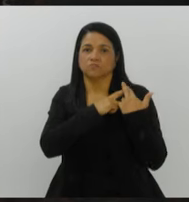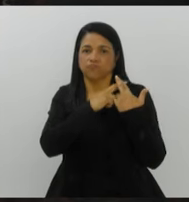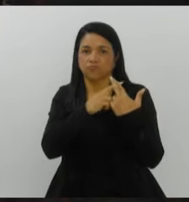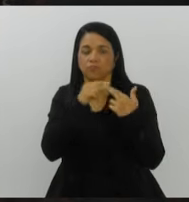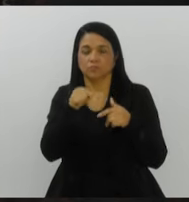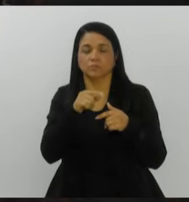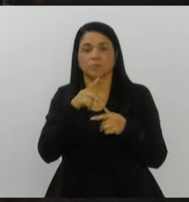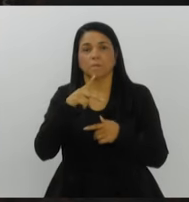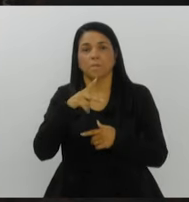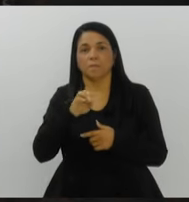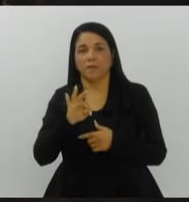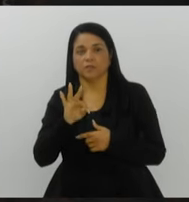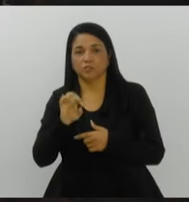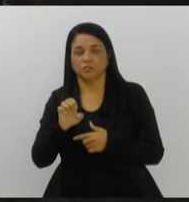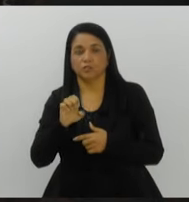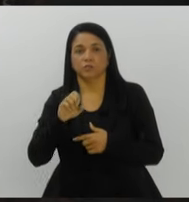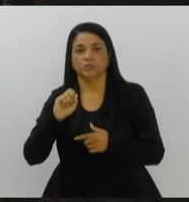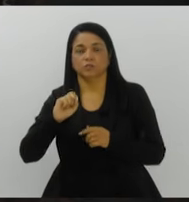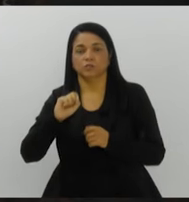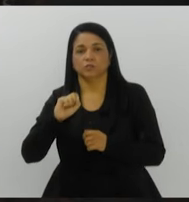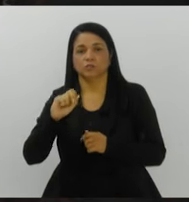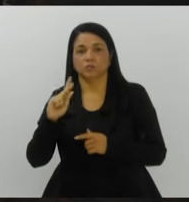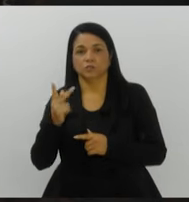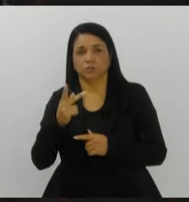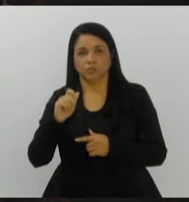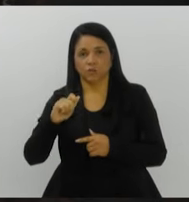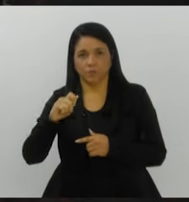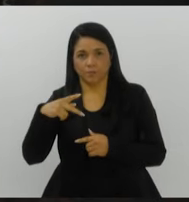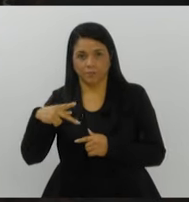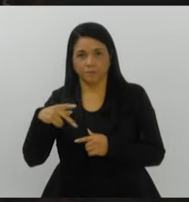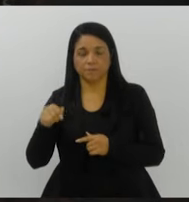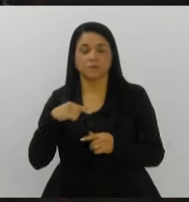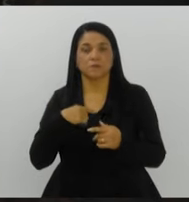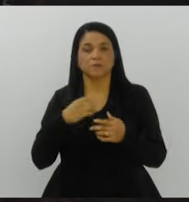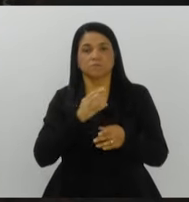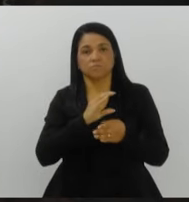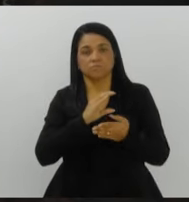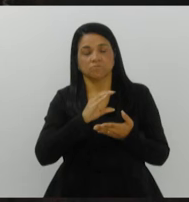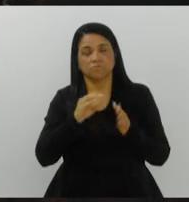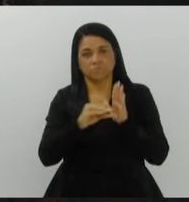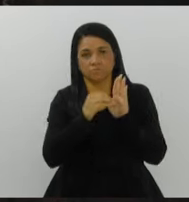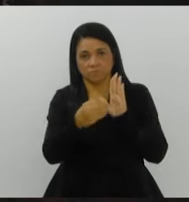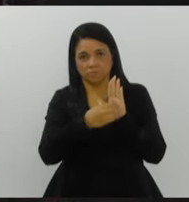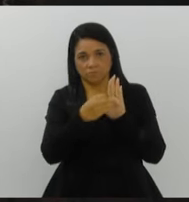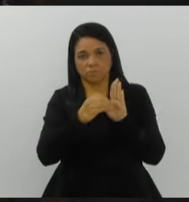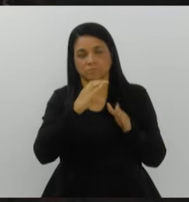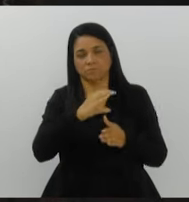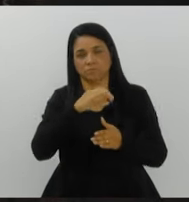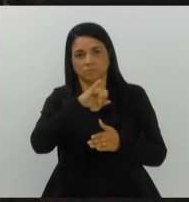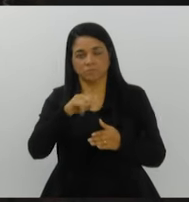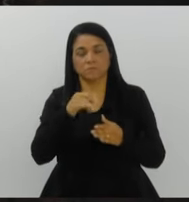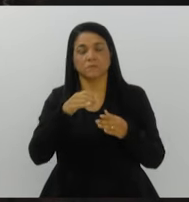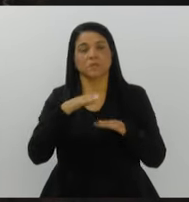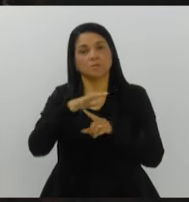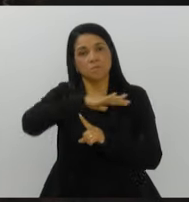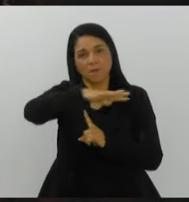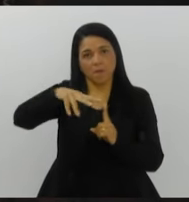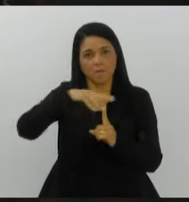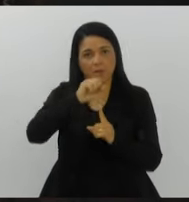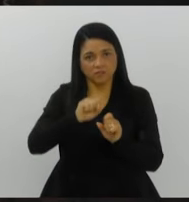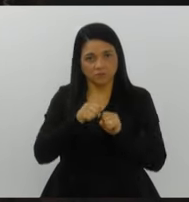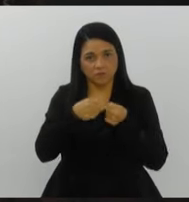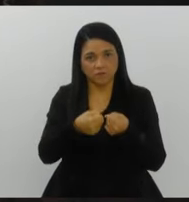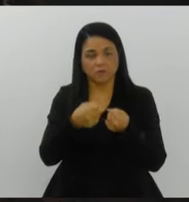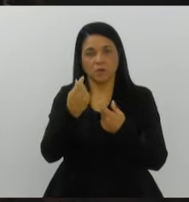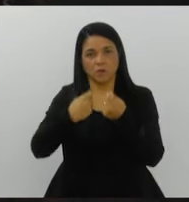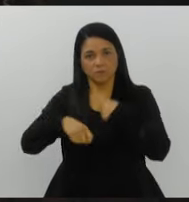pet shops, da forma que menciona. Parecer das Comissões de Constituição e Justiça, pela Juridicidade e Defesa do Meio Ambiente, favorável. Economia, Indústria